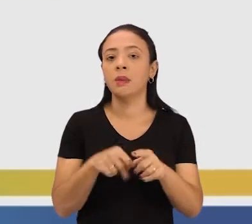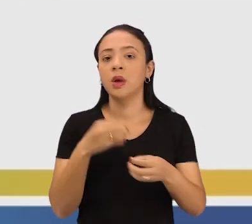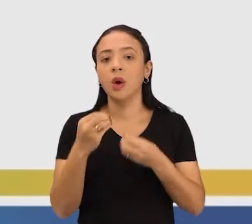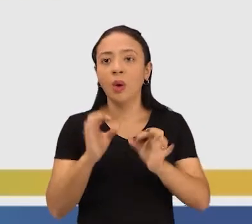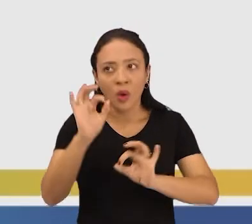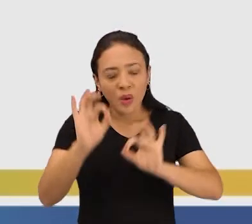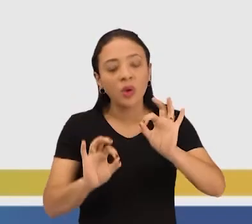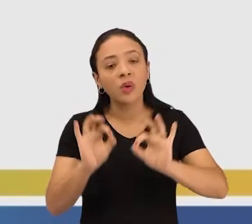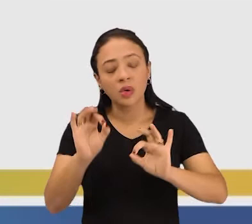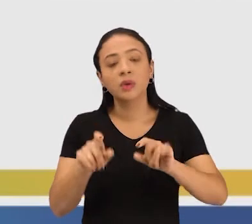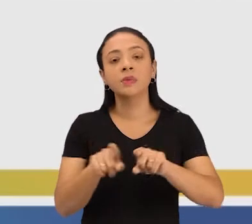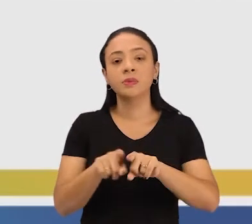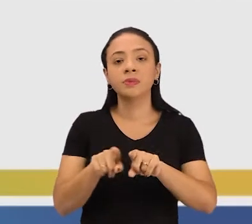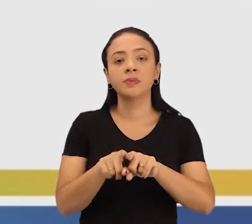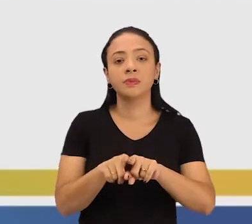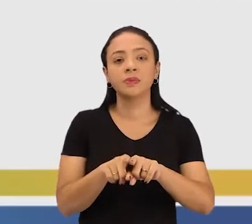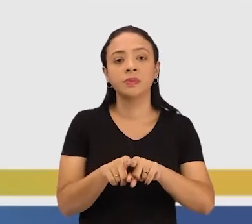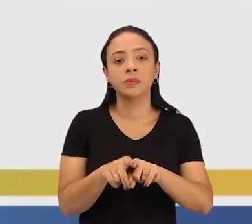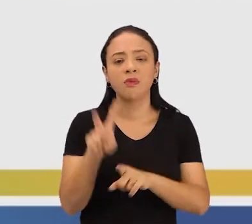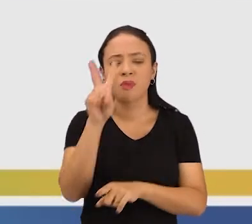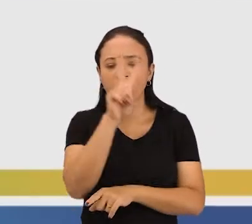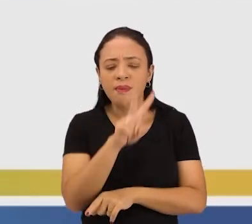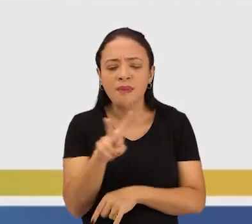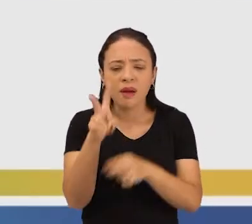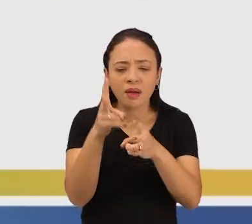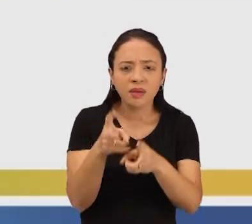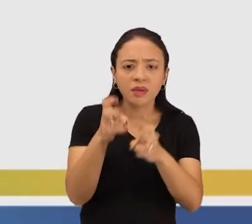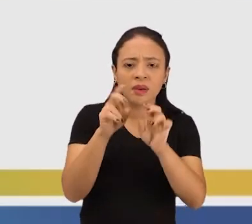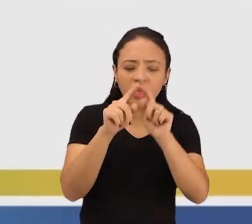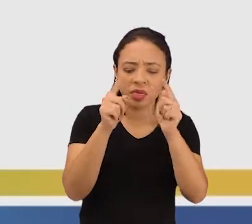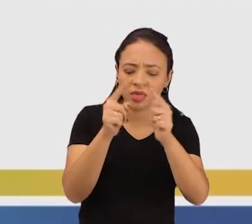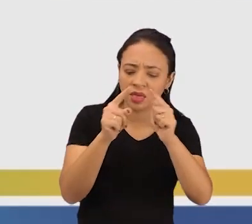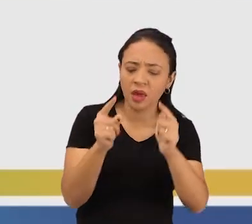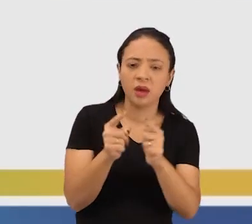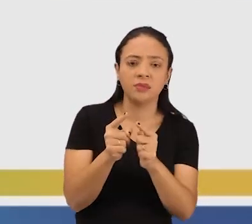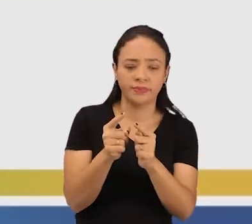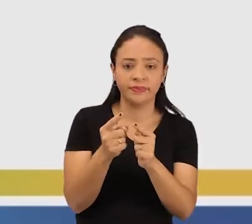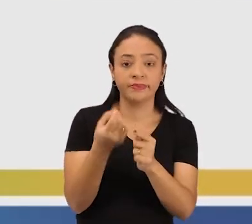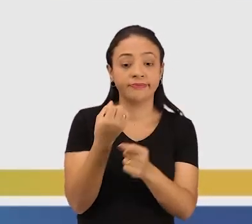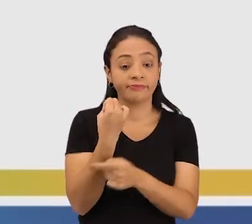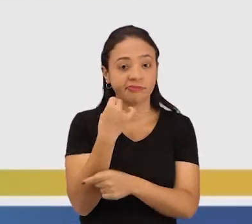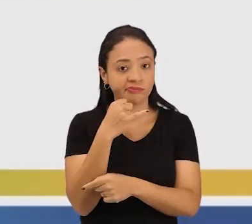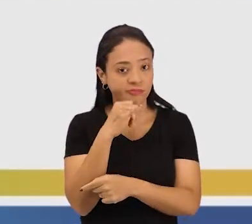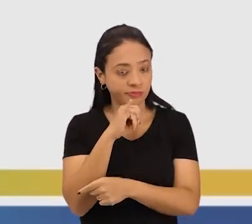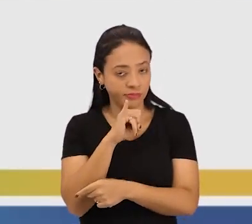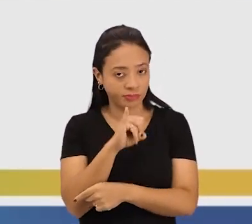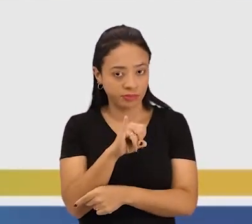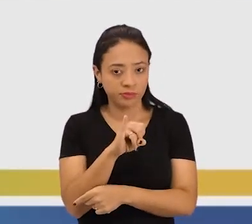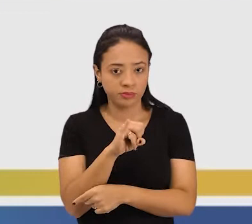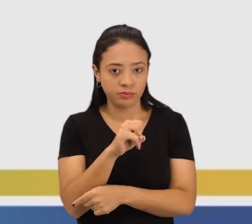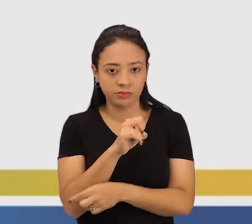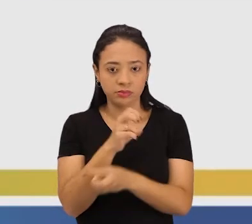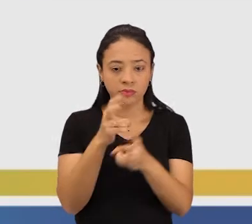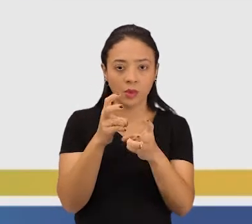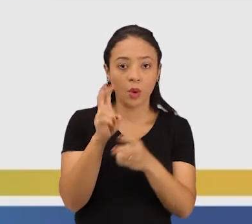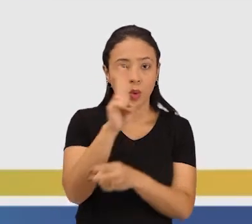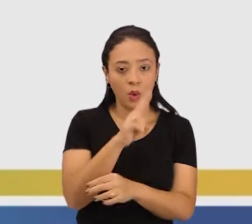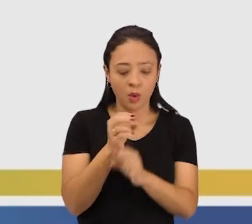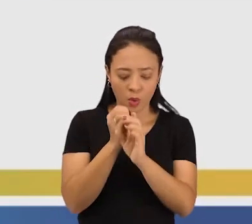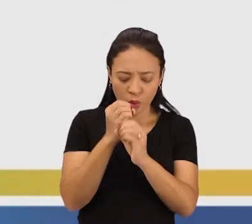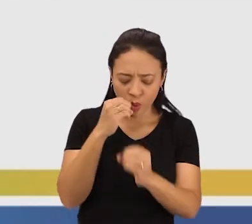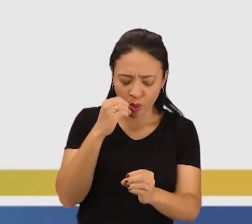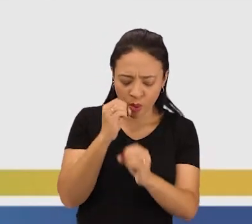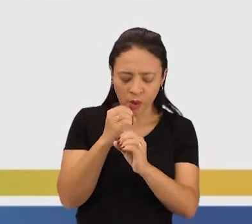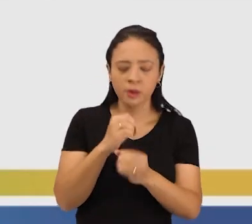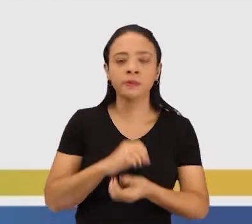ser organizadas, como é que a gente pode enxergar o seu formato, caso a gente faça principalmente essa análise aí utilizando o